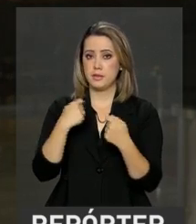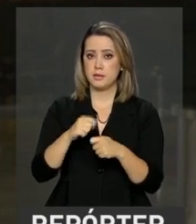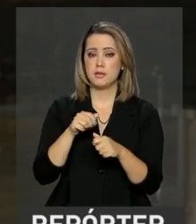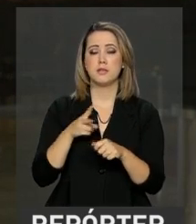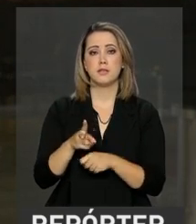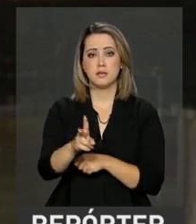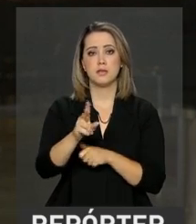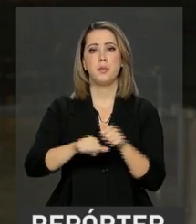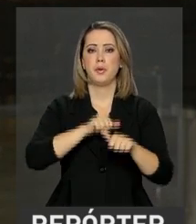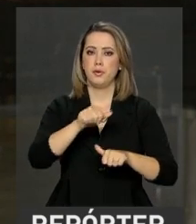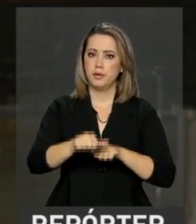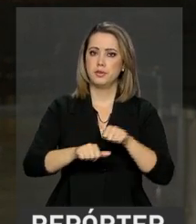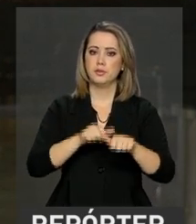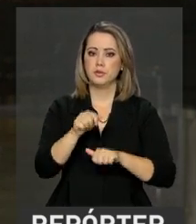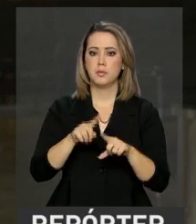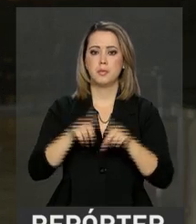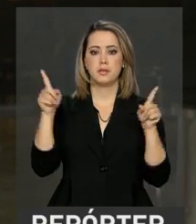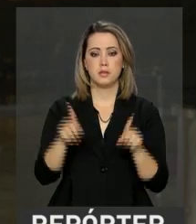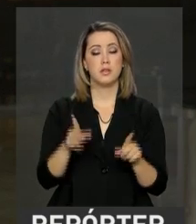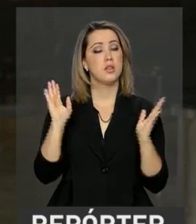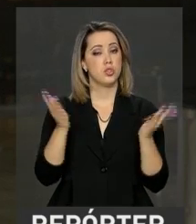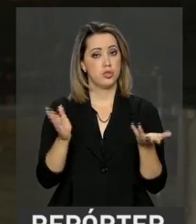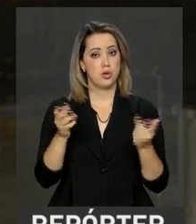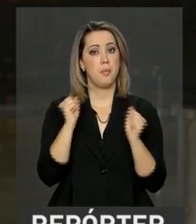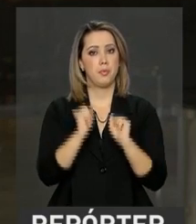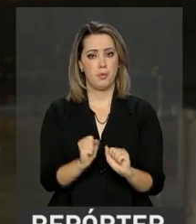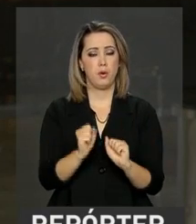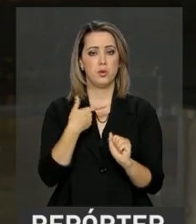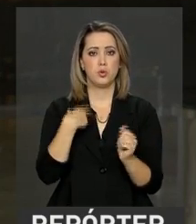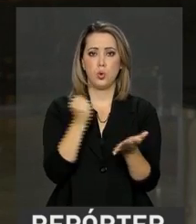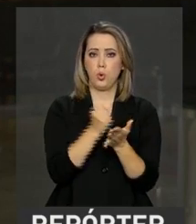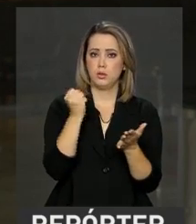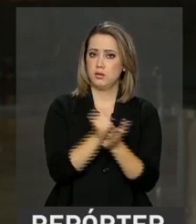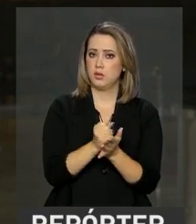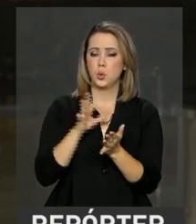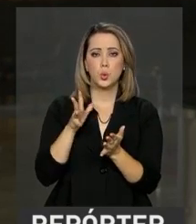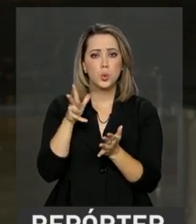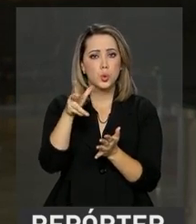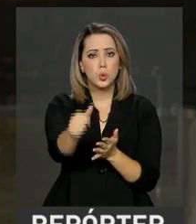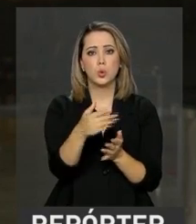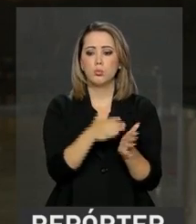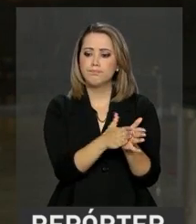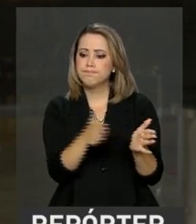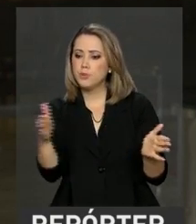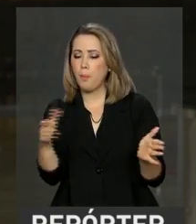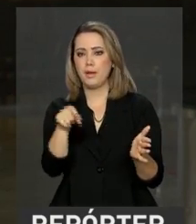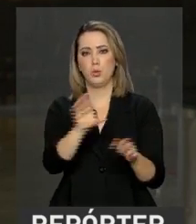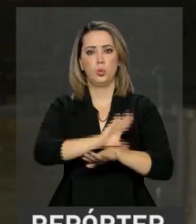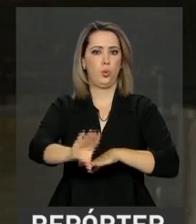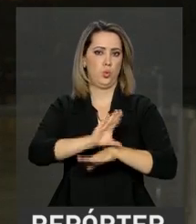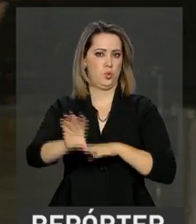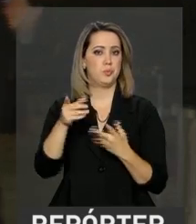cada semestre mas agora é possível que esse contrato seja válido para todo o período a cerimônia